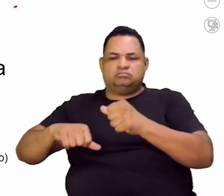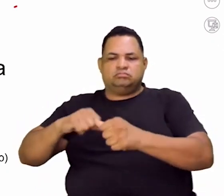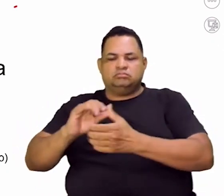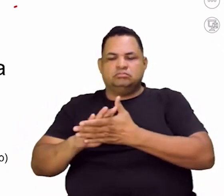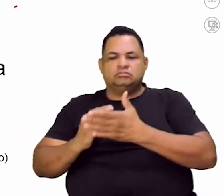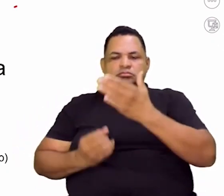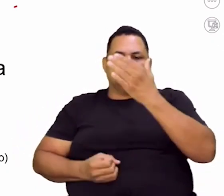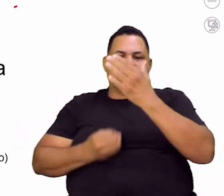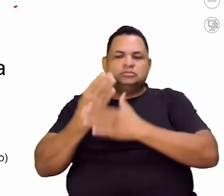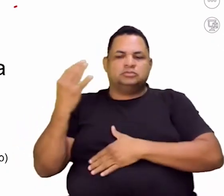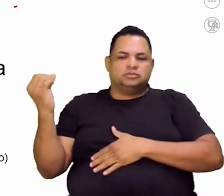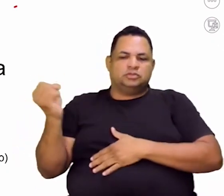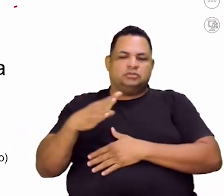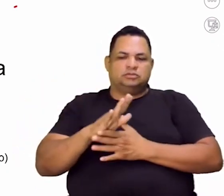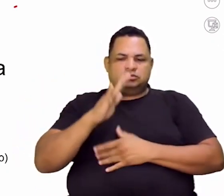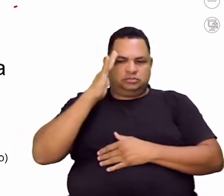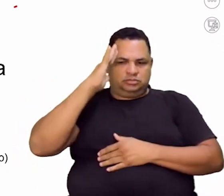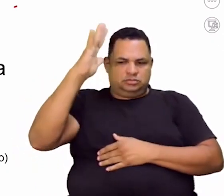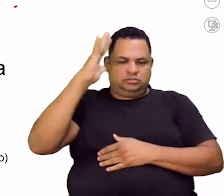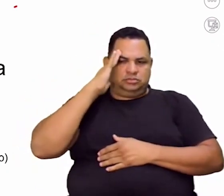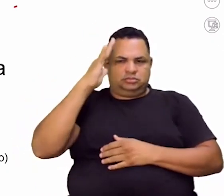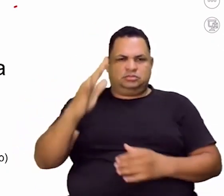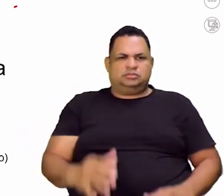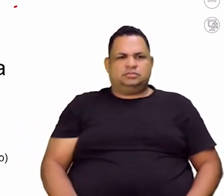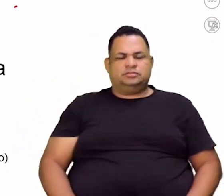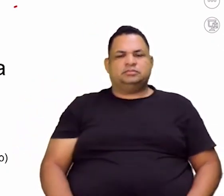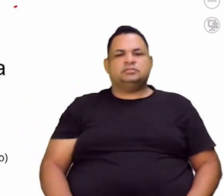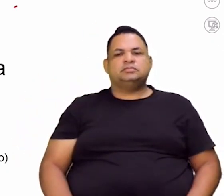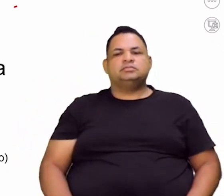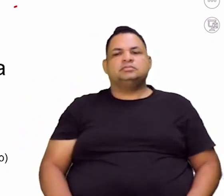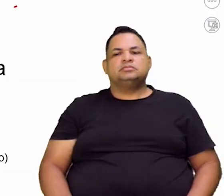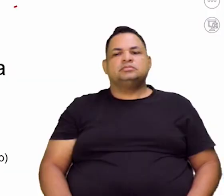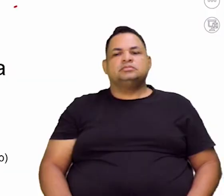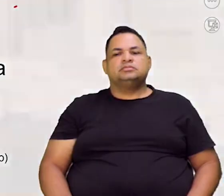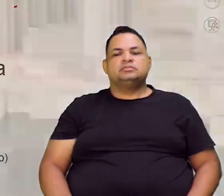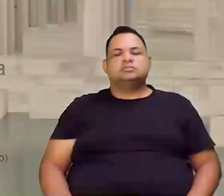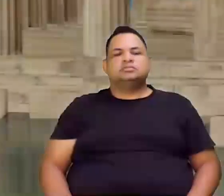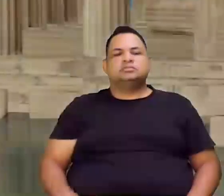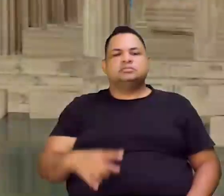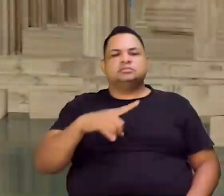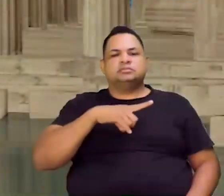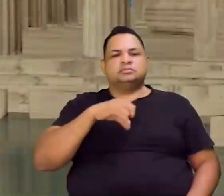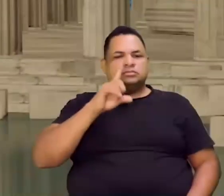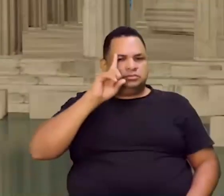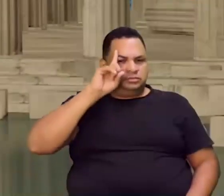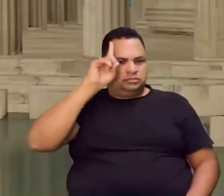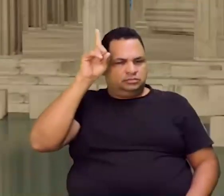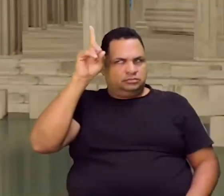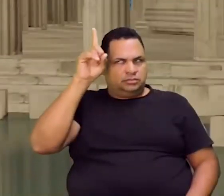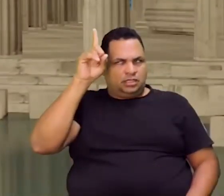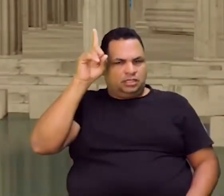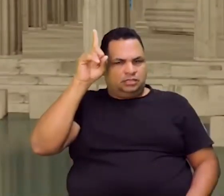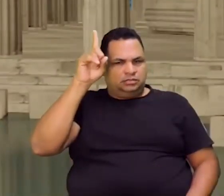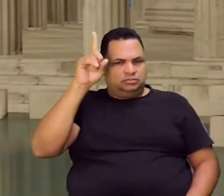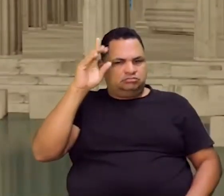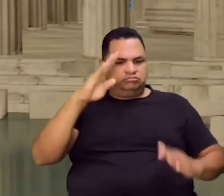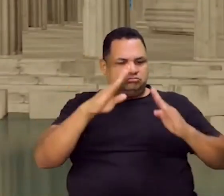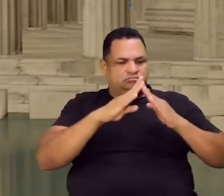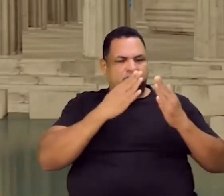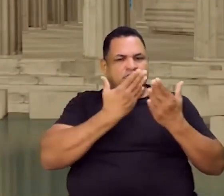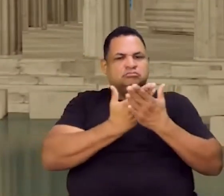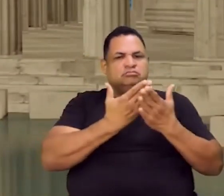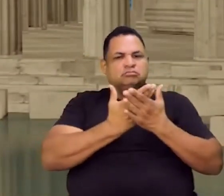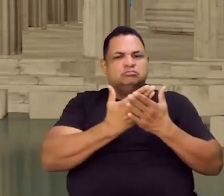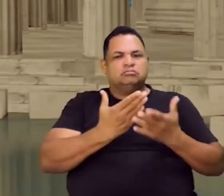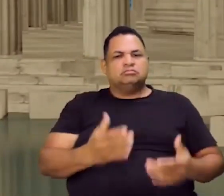outros. Veja bem, olha só como eu falei para vocês. Cria uma ideia aí na sua escola, né? Cria e desafia os outros a criar uma